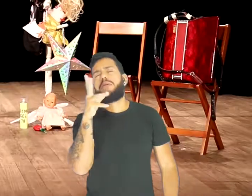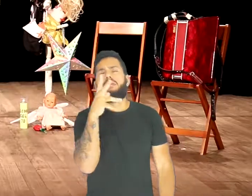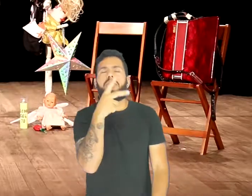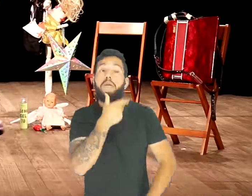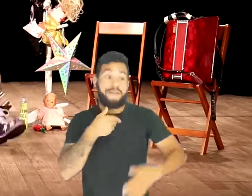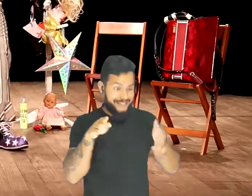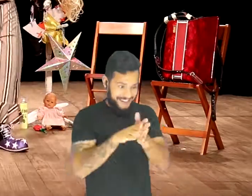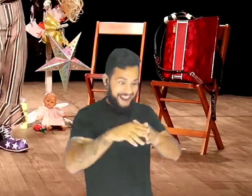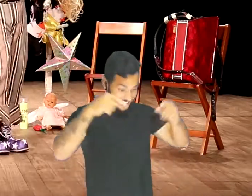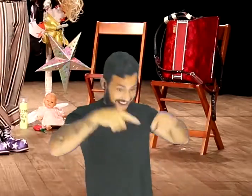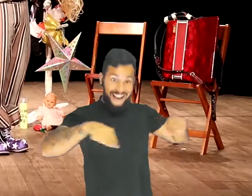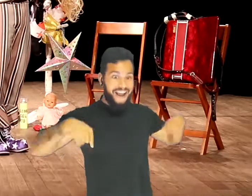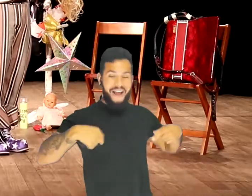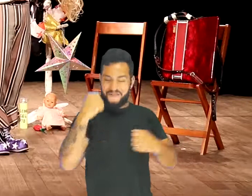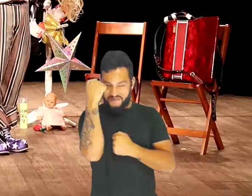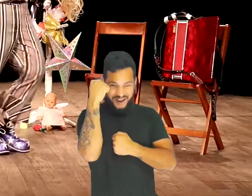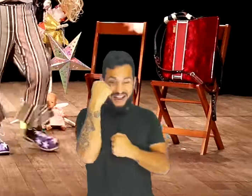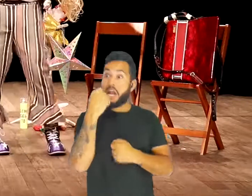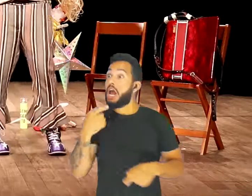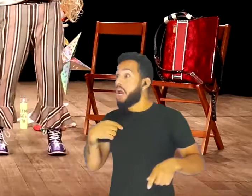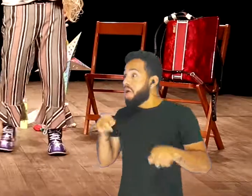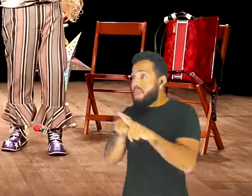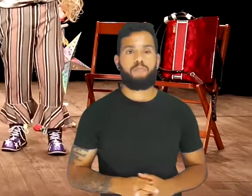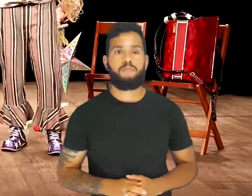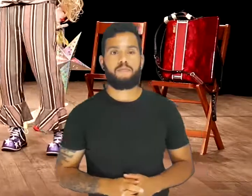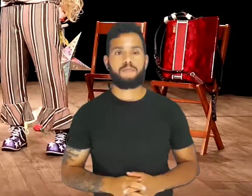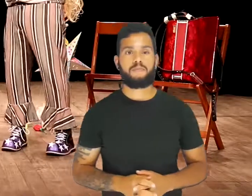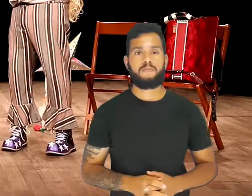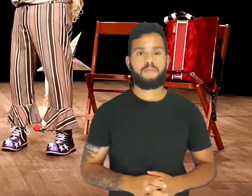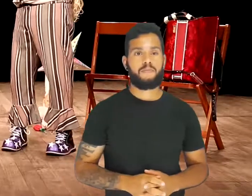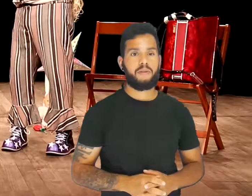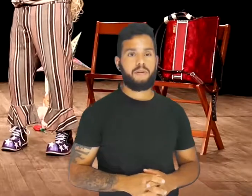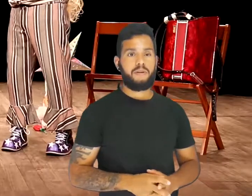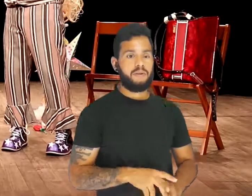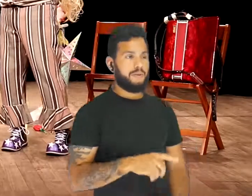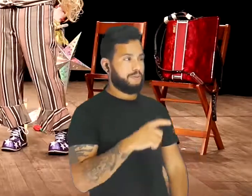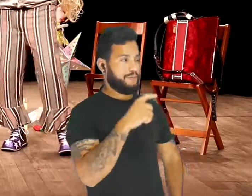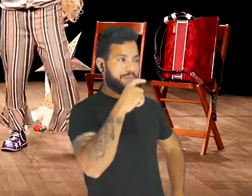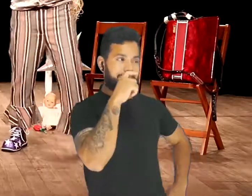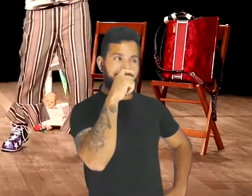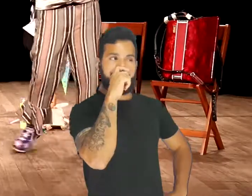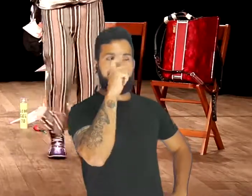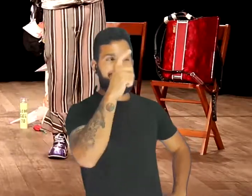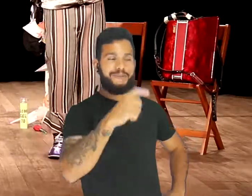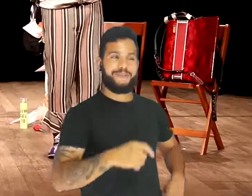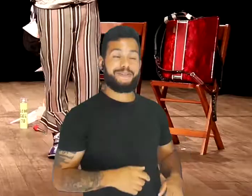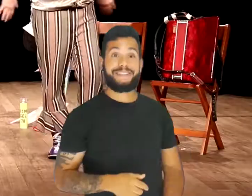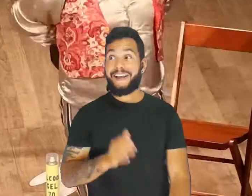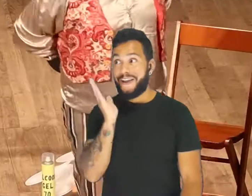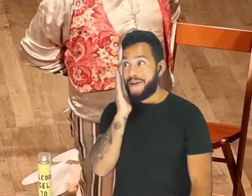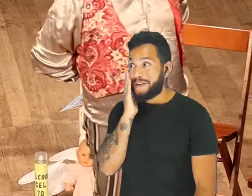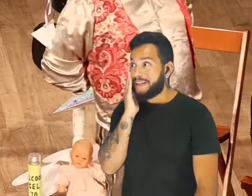Demorei, mas cheguei aqui nesse baile. Eu também cheguei. Vamos dançar? Fica longe de mim por causa do